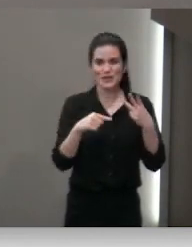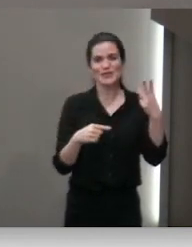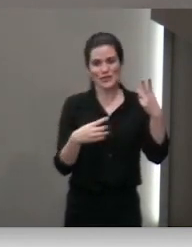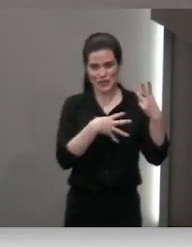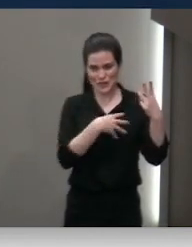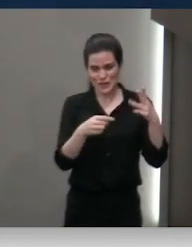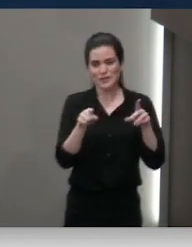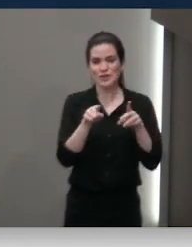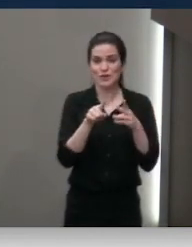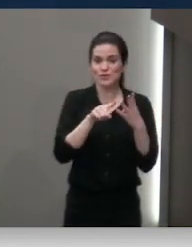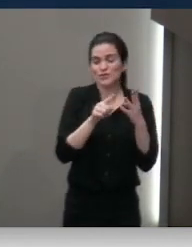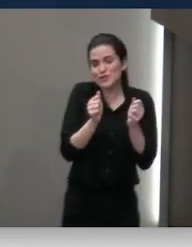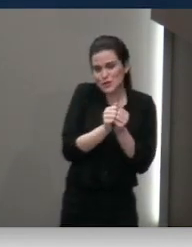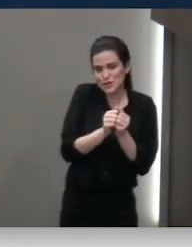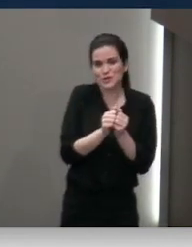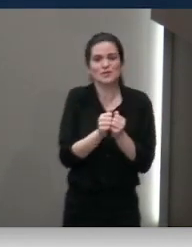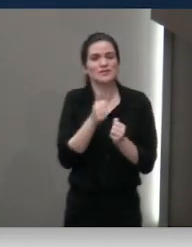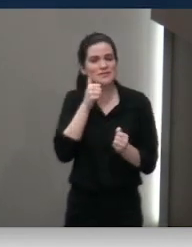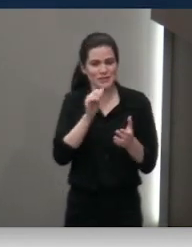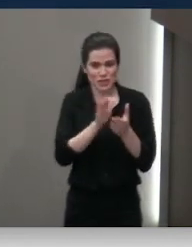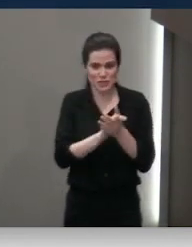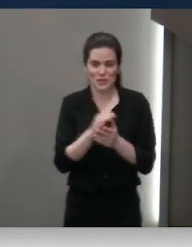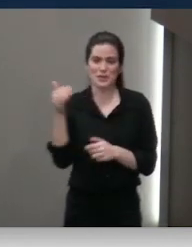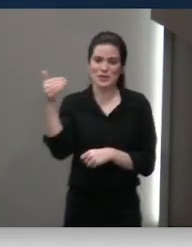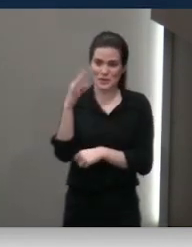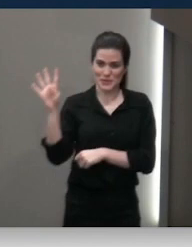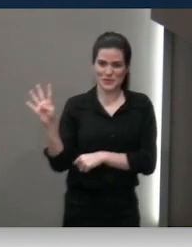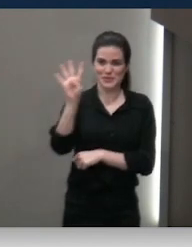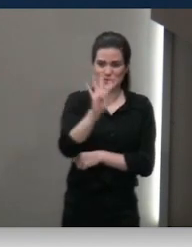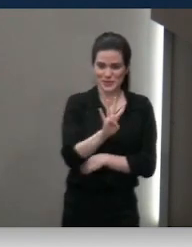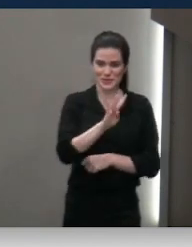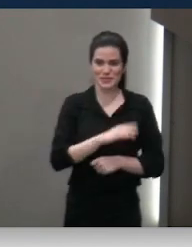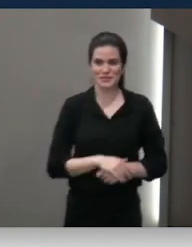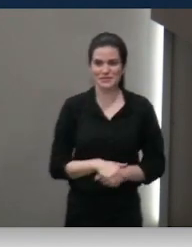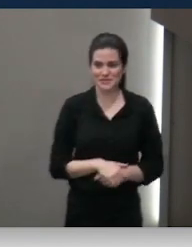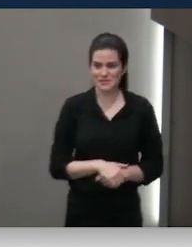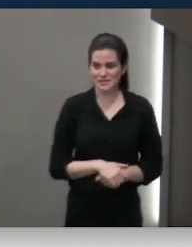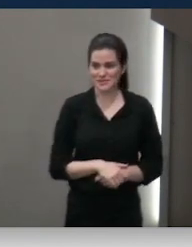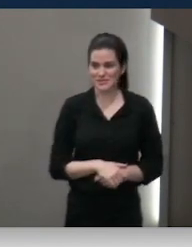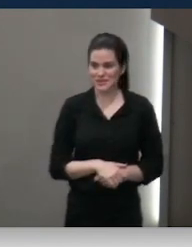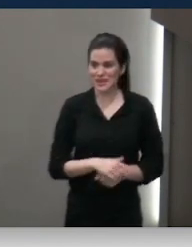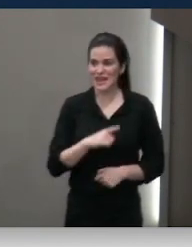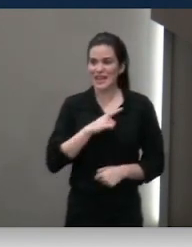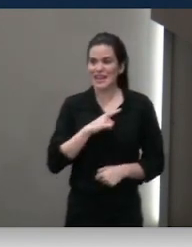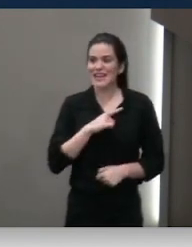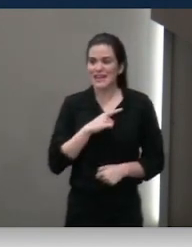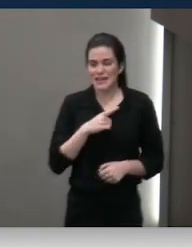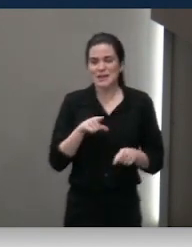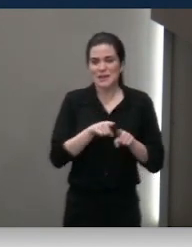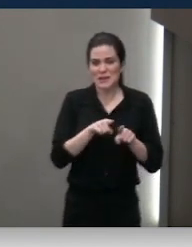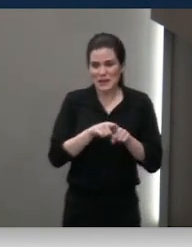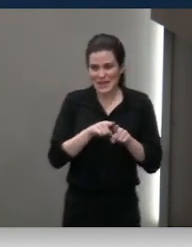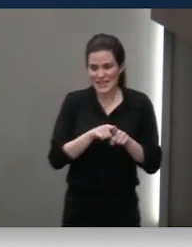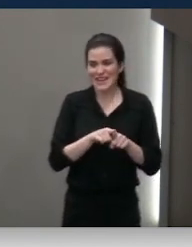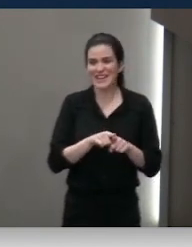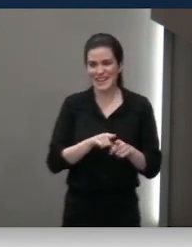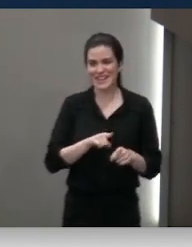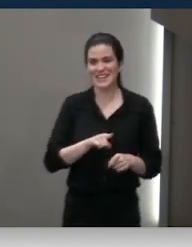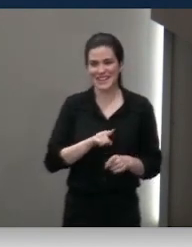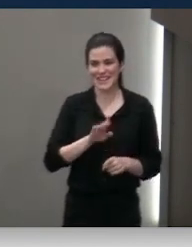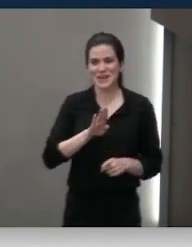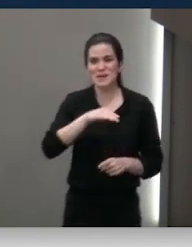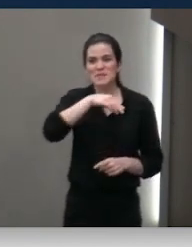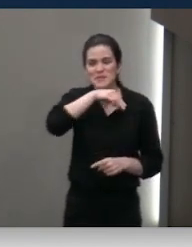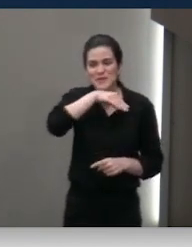seu esposo José, que lhe deram quatro lindos netos. Hoje os netos não estão aqui, mas poderão vir depois ver a